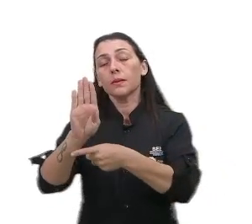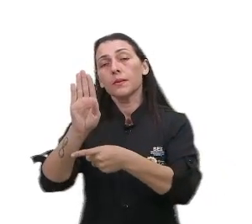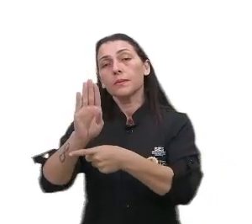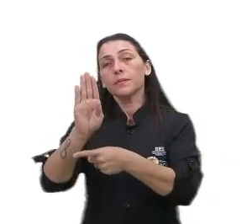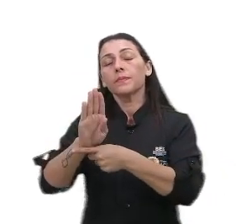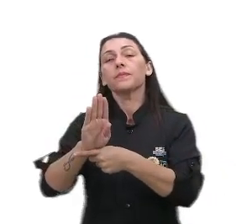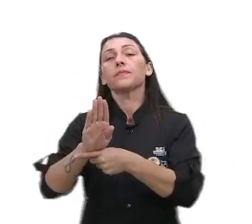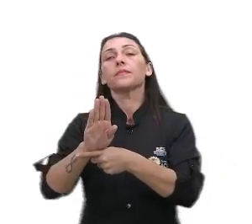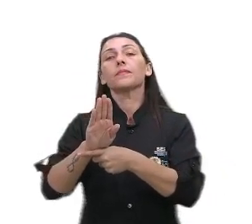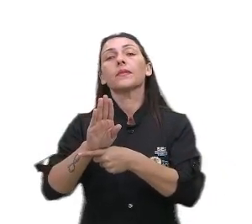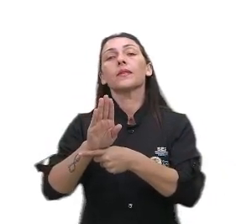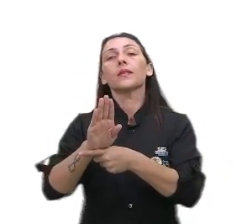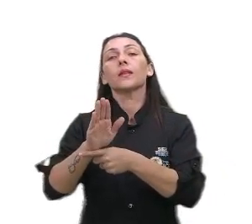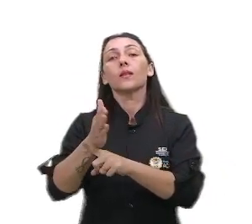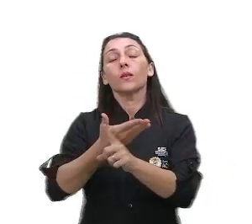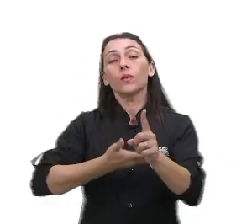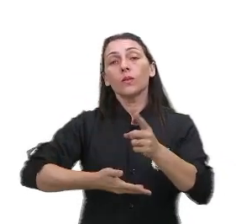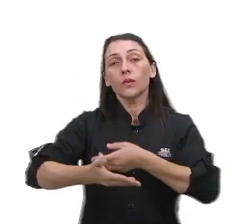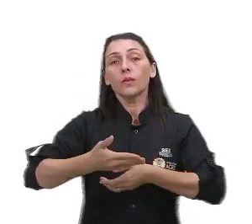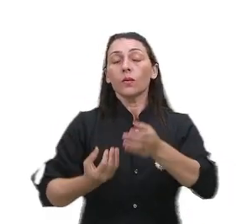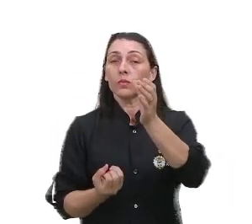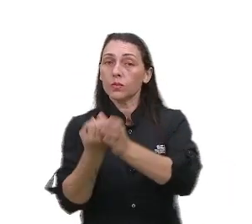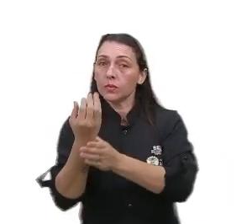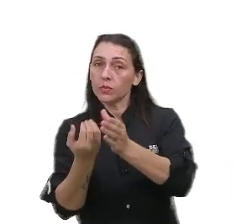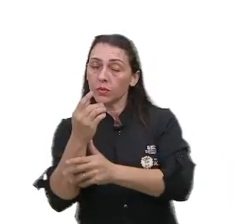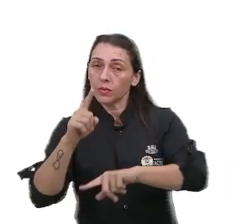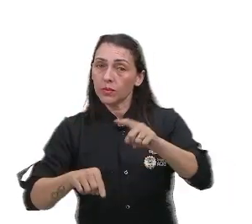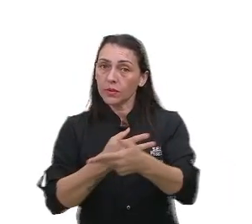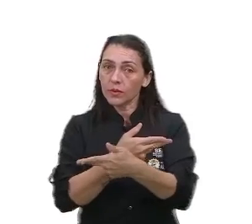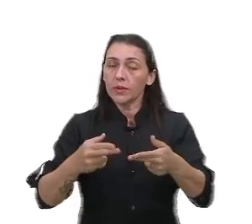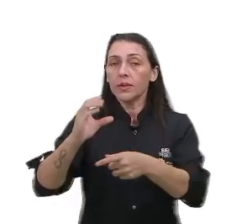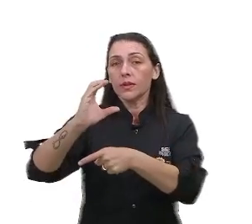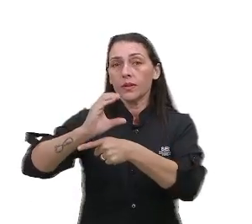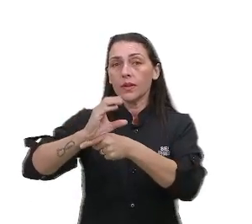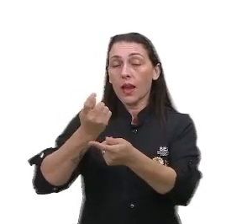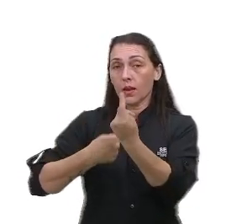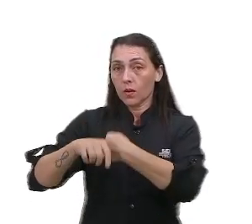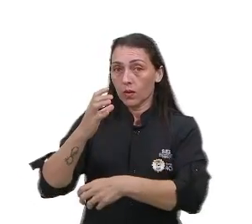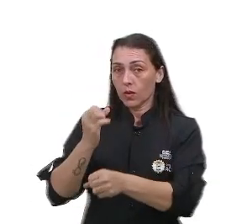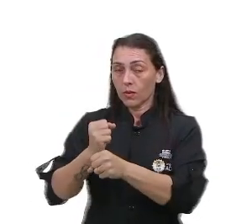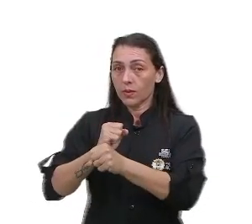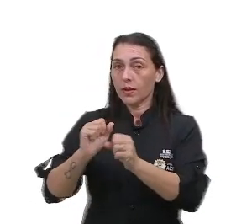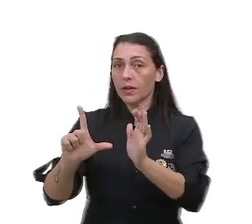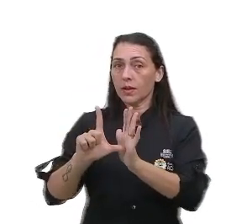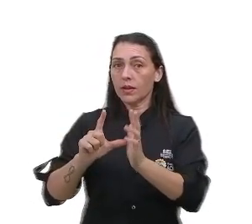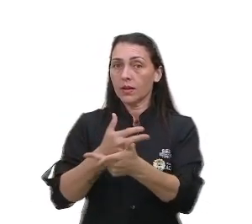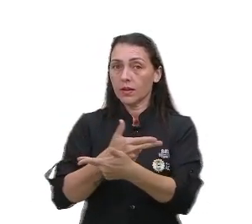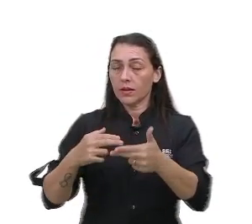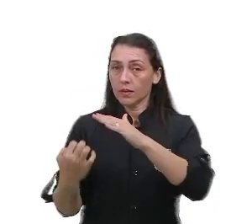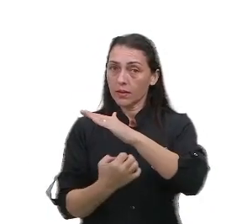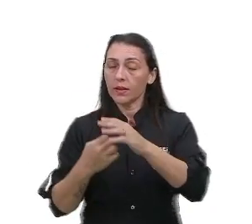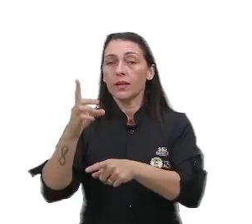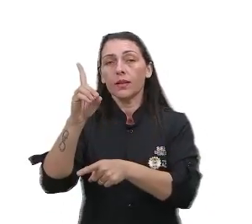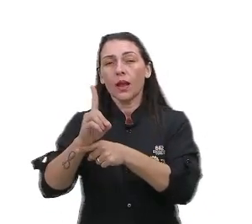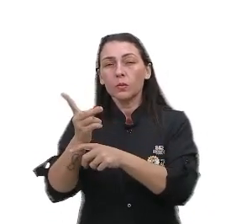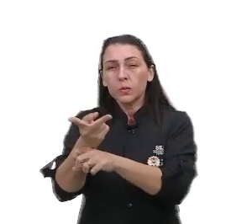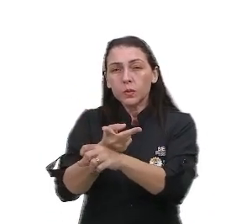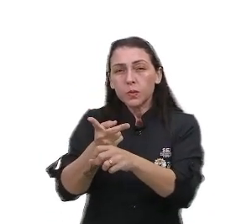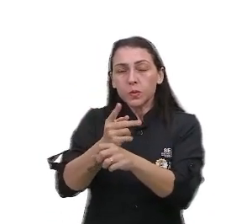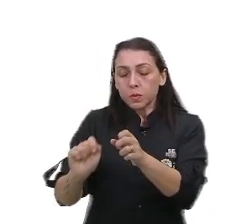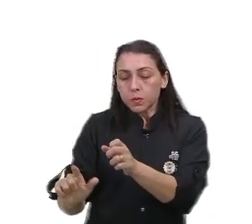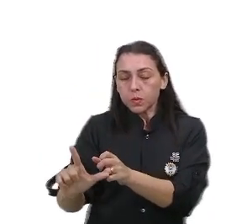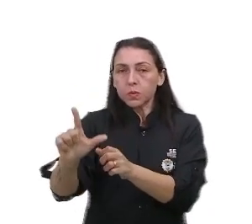B, socialização dos meios de produção. C, economia de mercado. D, busca do